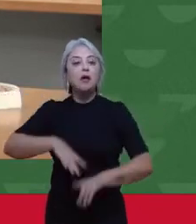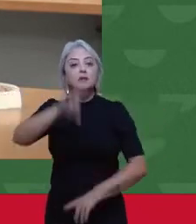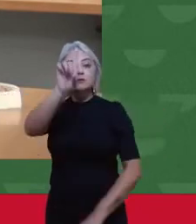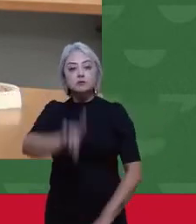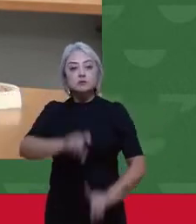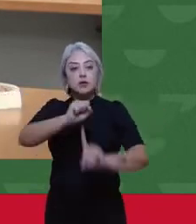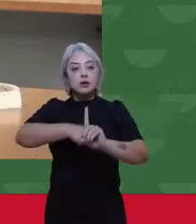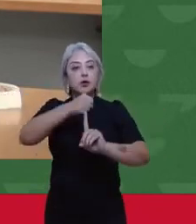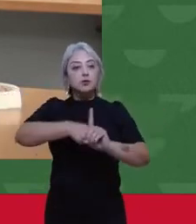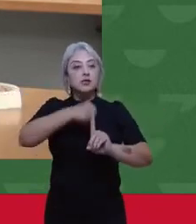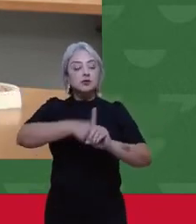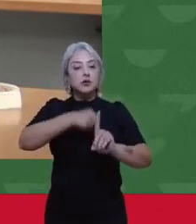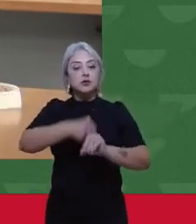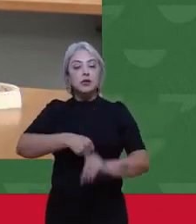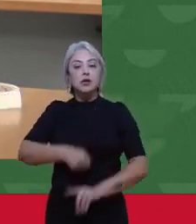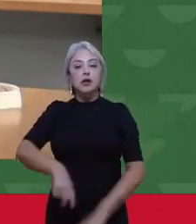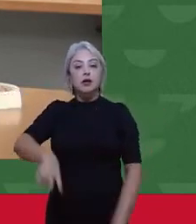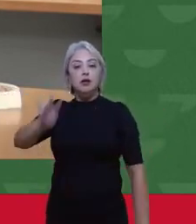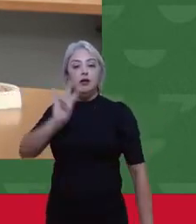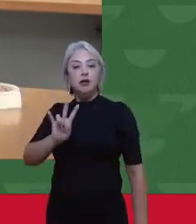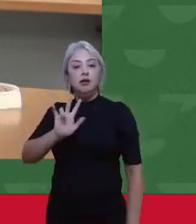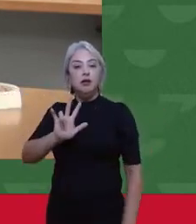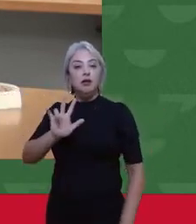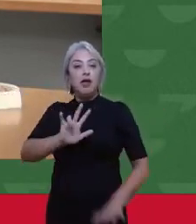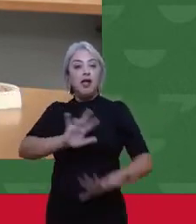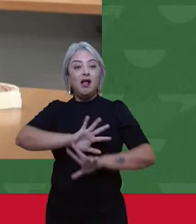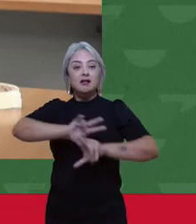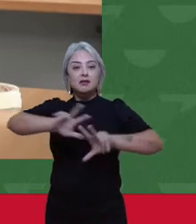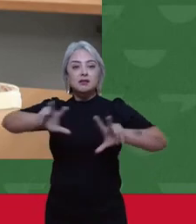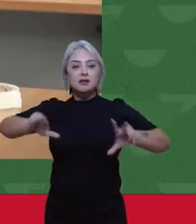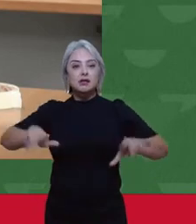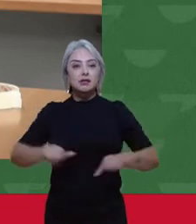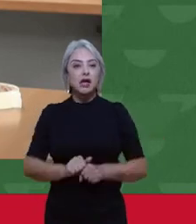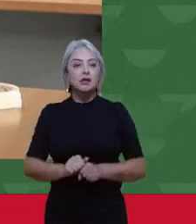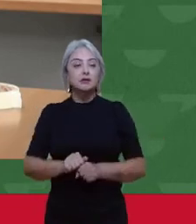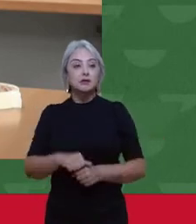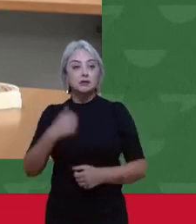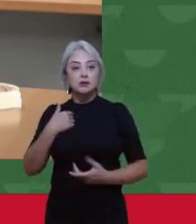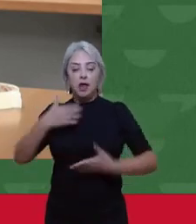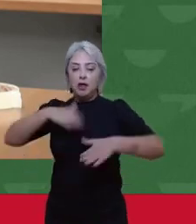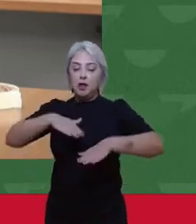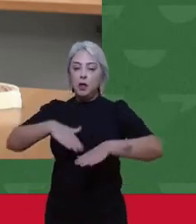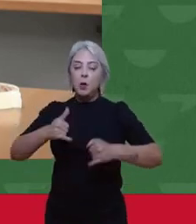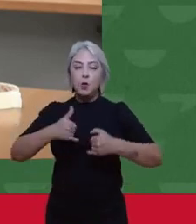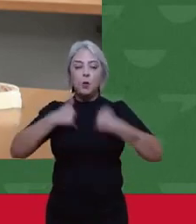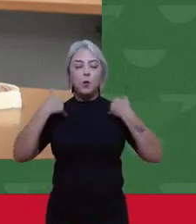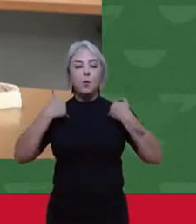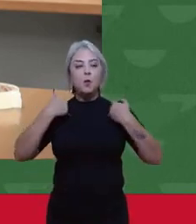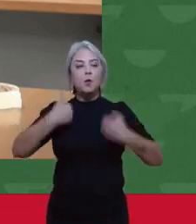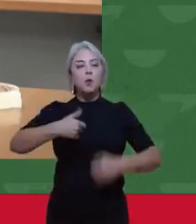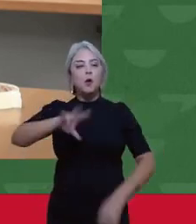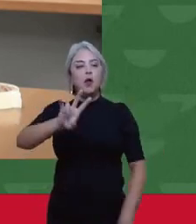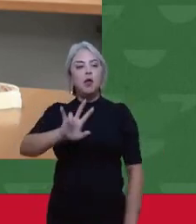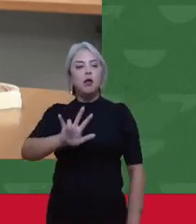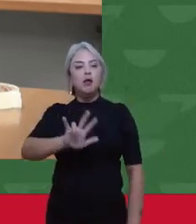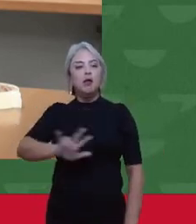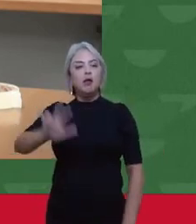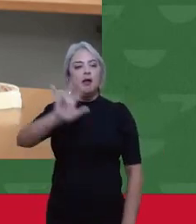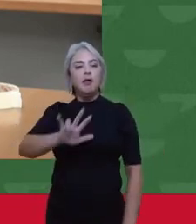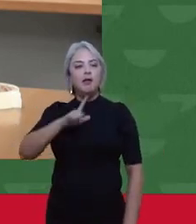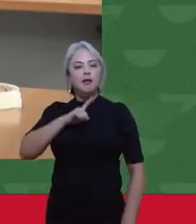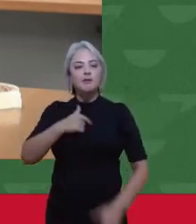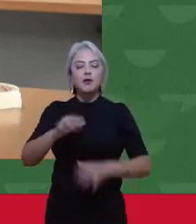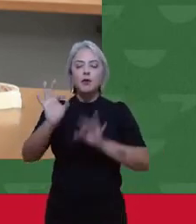direitos dos homossexuais por várias cidades norte-americanas. A primeira parada do orgulho gay, como era denominada na época,